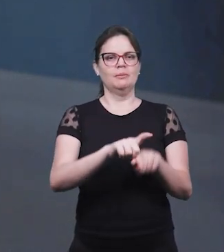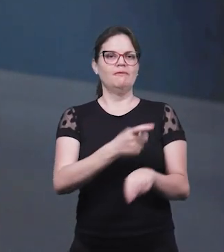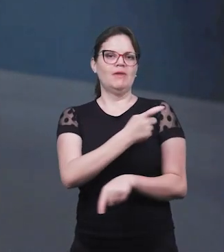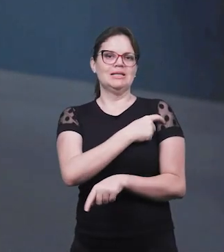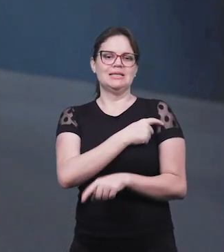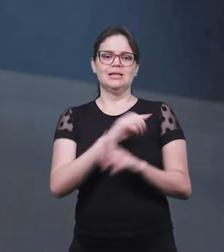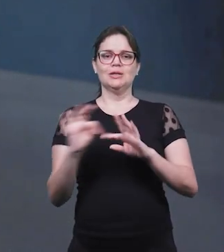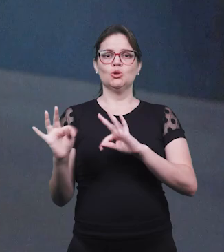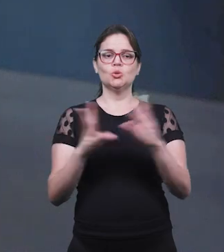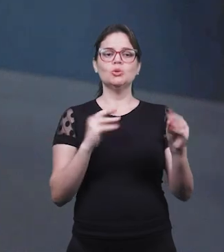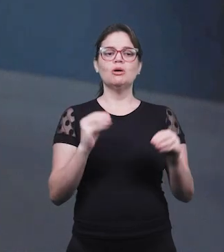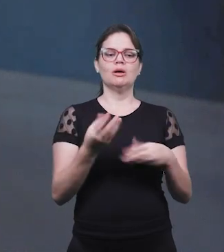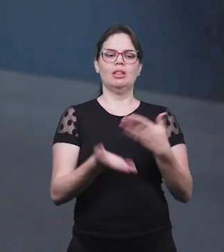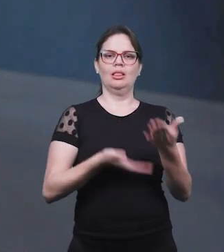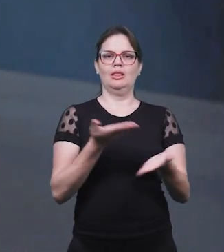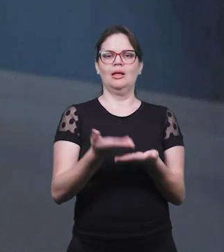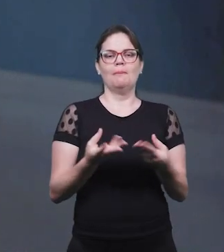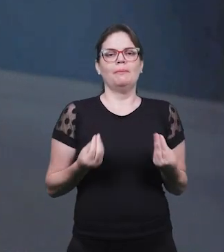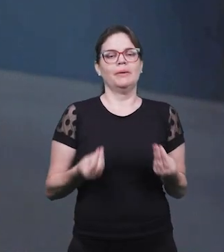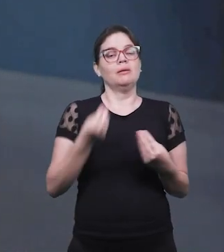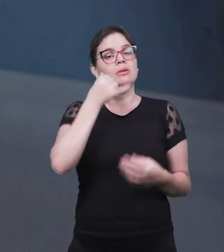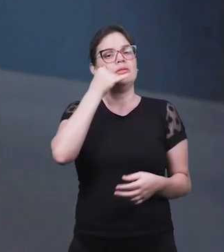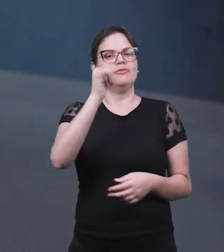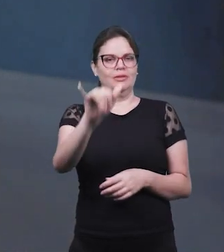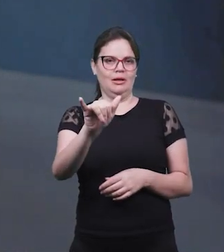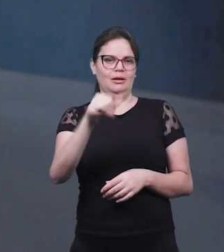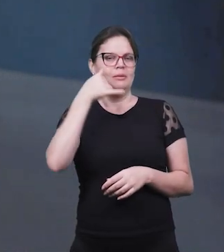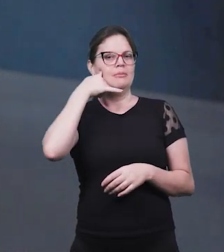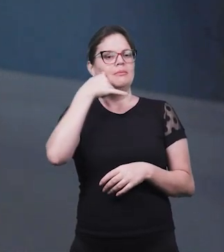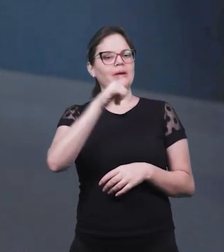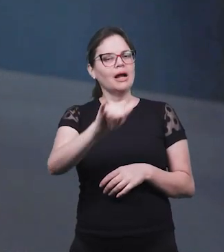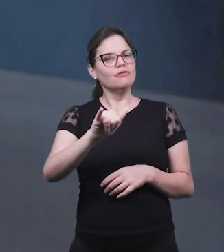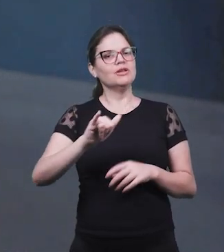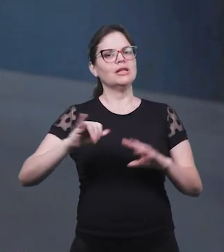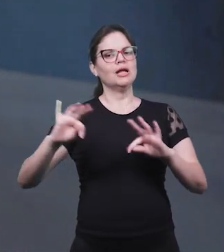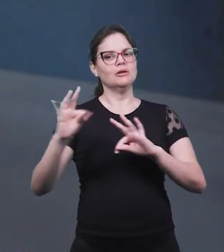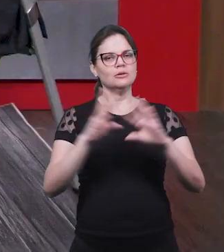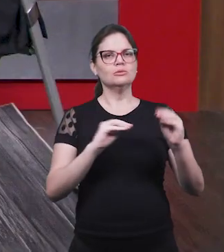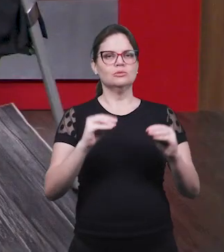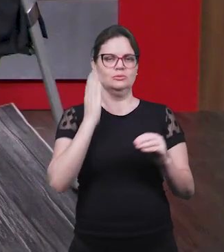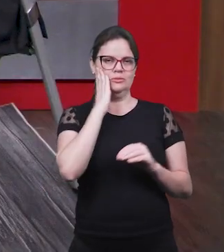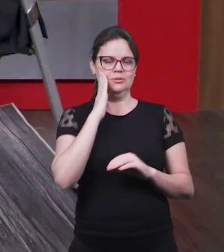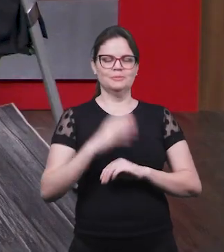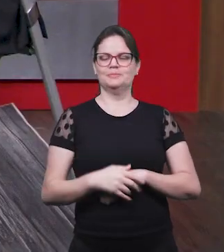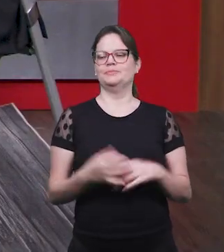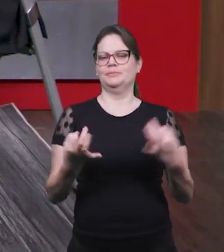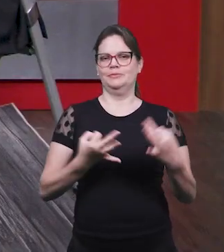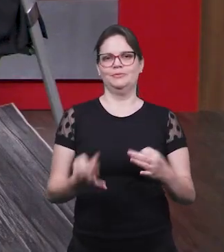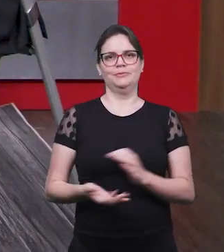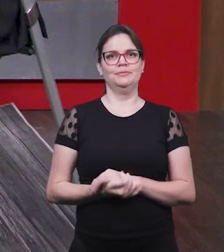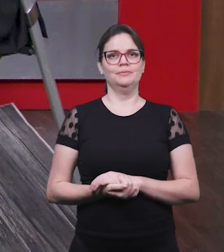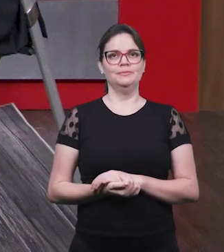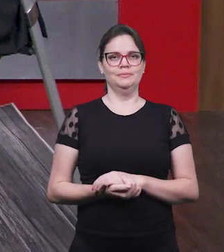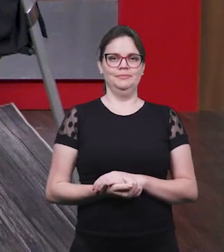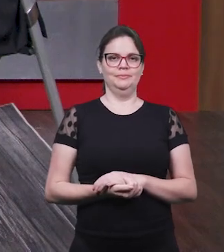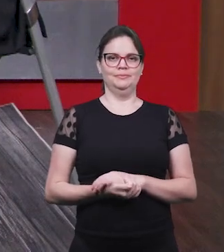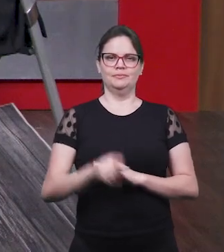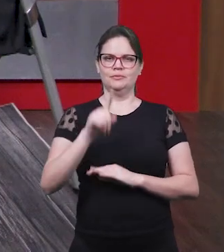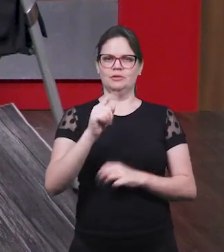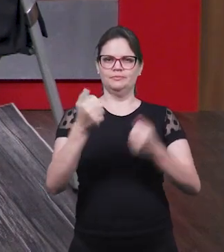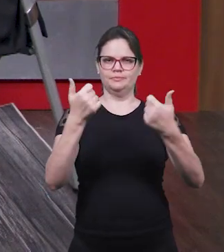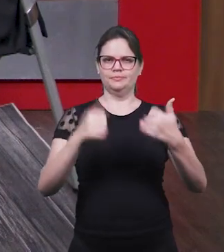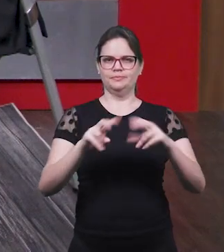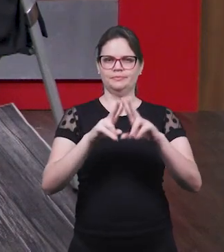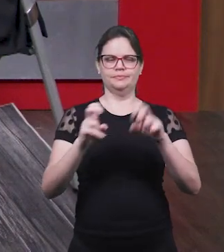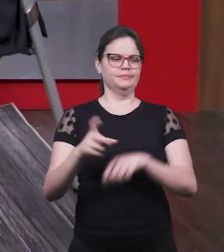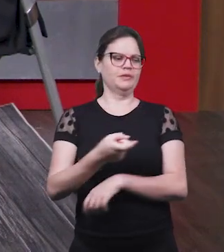vacinas, elas protegem ele contra infecções bacterianas e virais. Perfeito. Você falou de